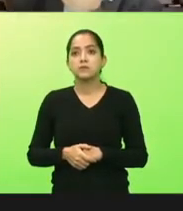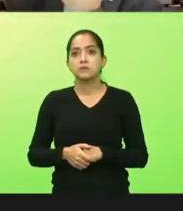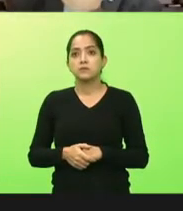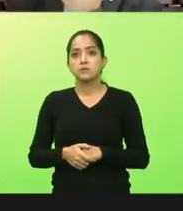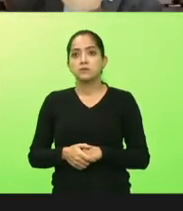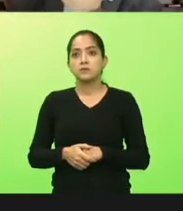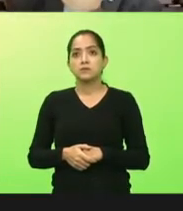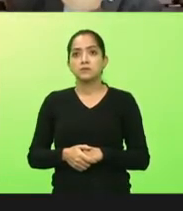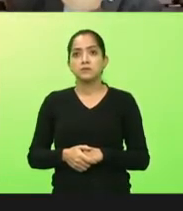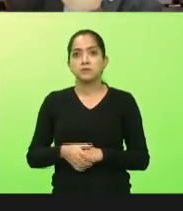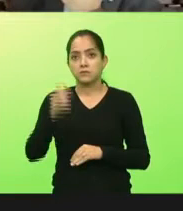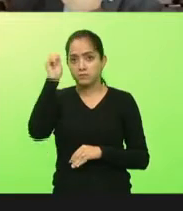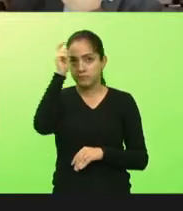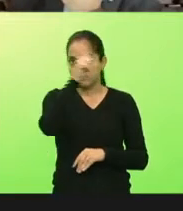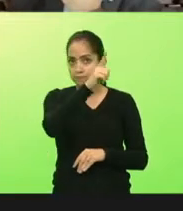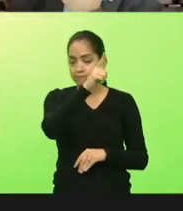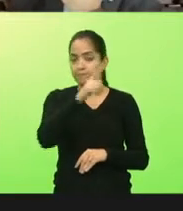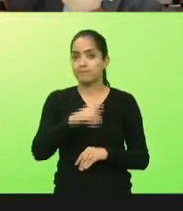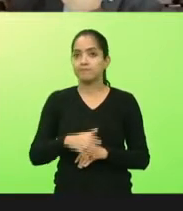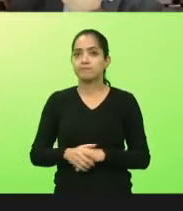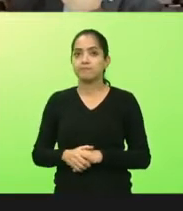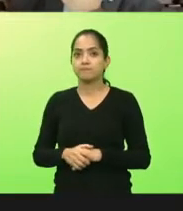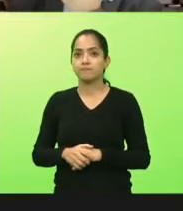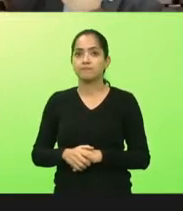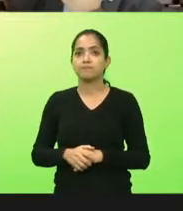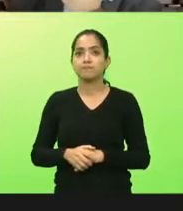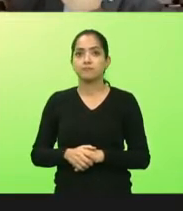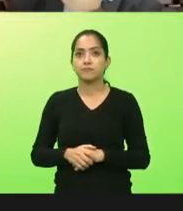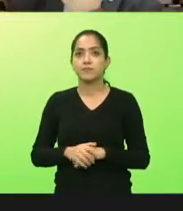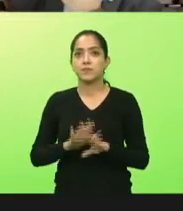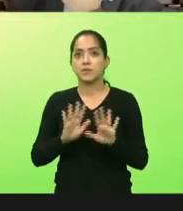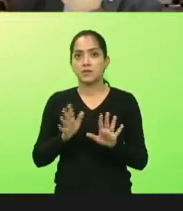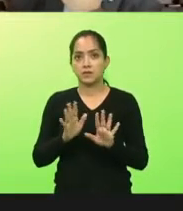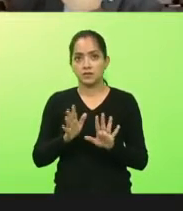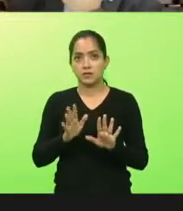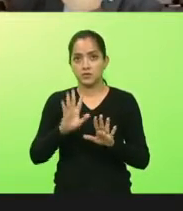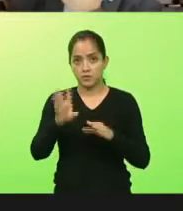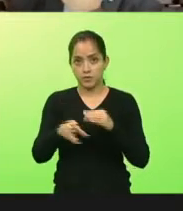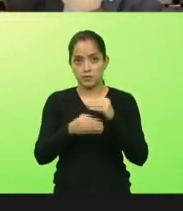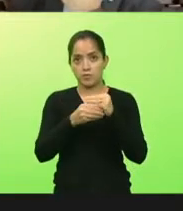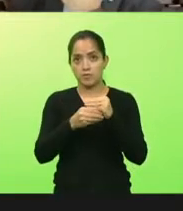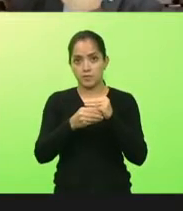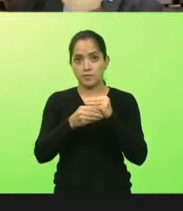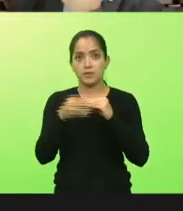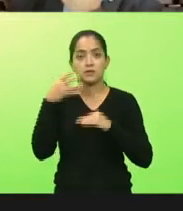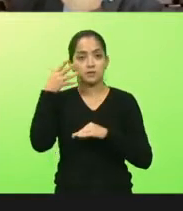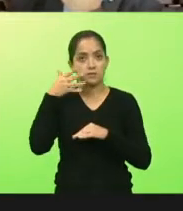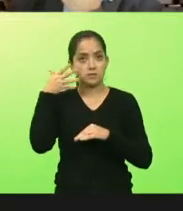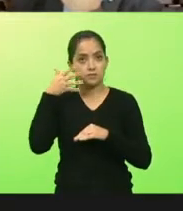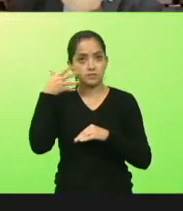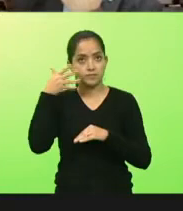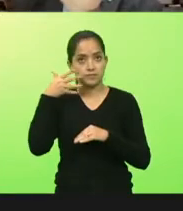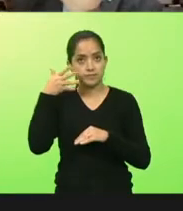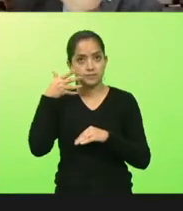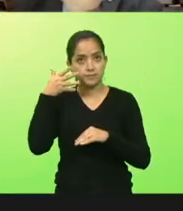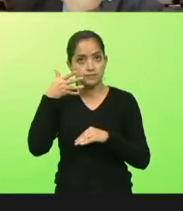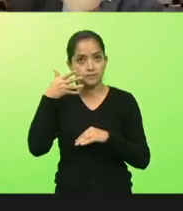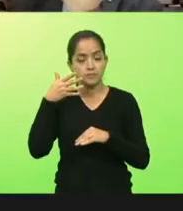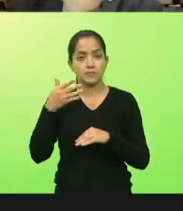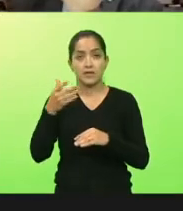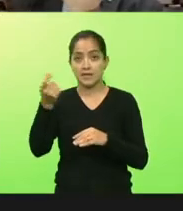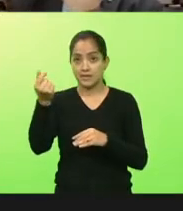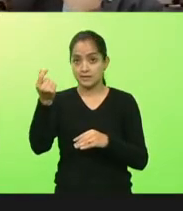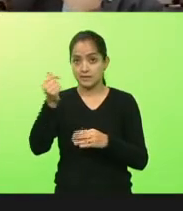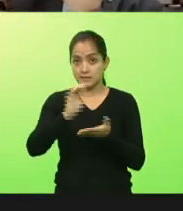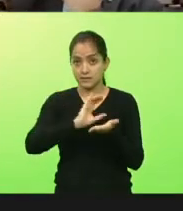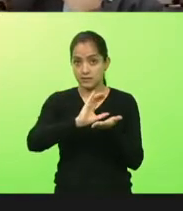Deputado Altair Silva, somente complementando aí a tua fala, dizer também de que esse envio de recursos,